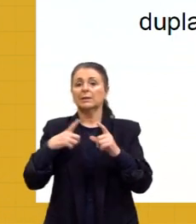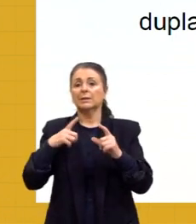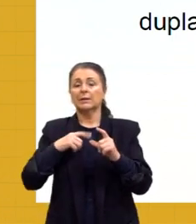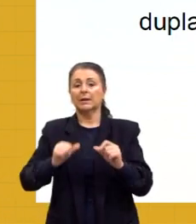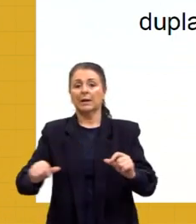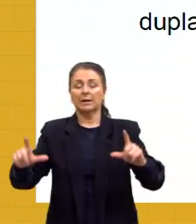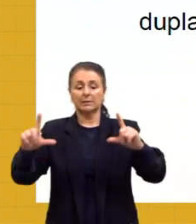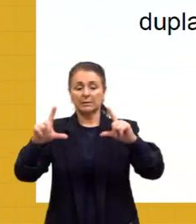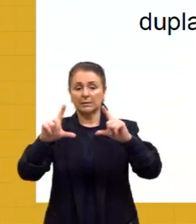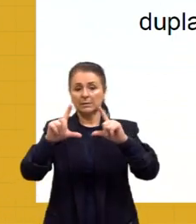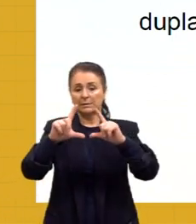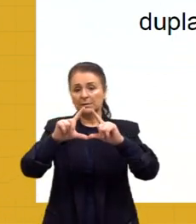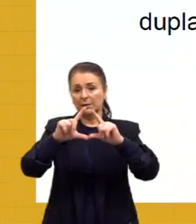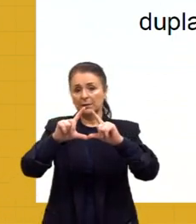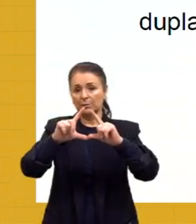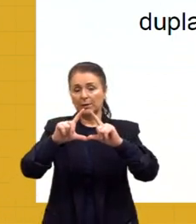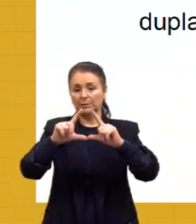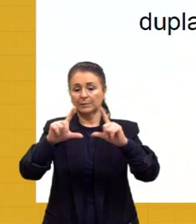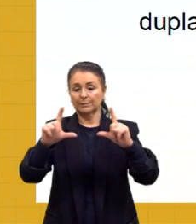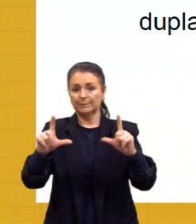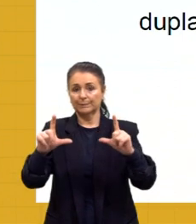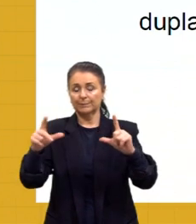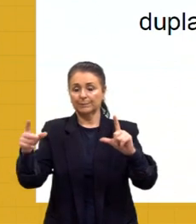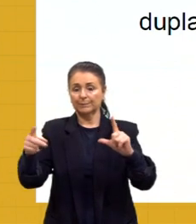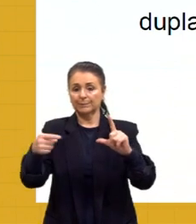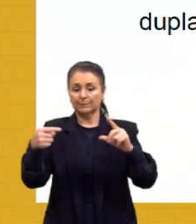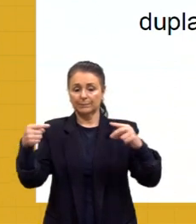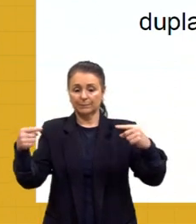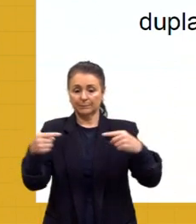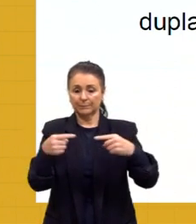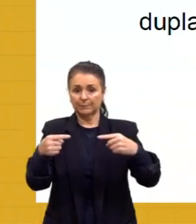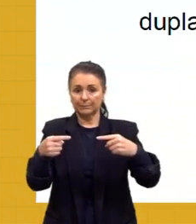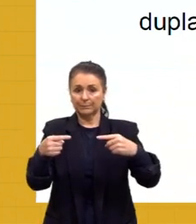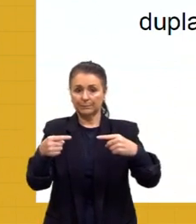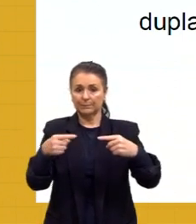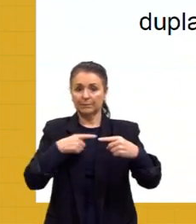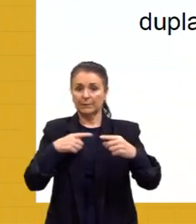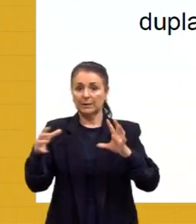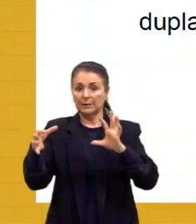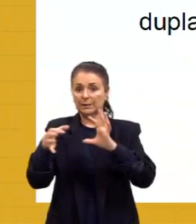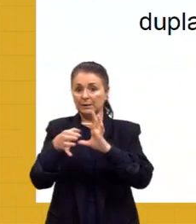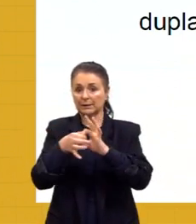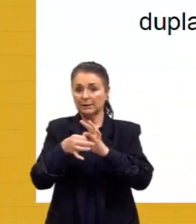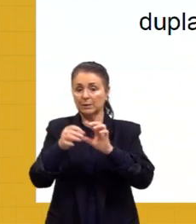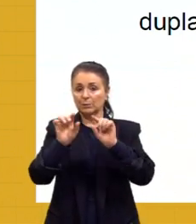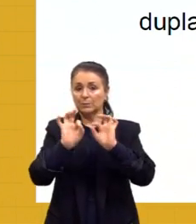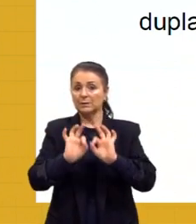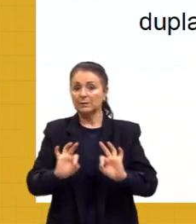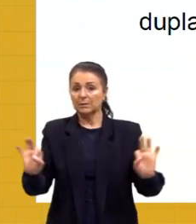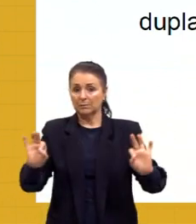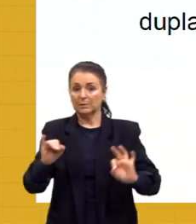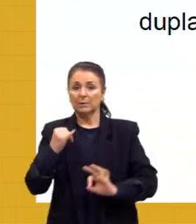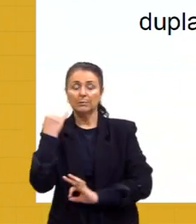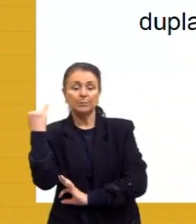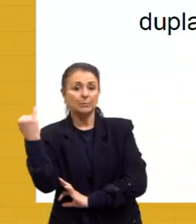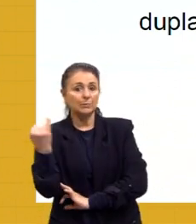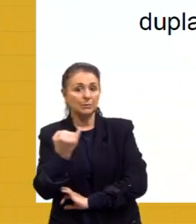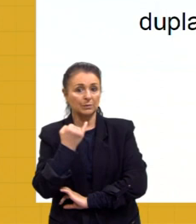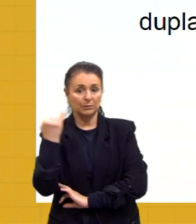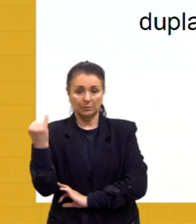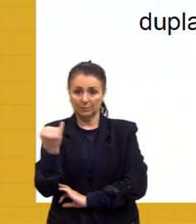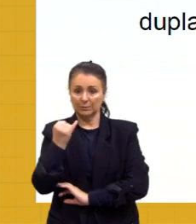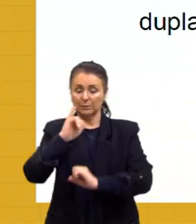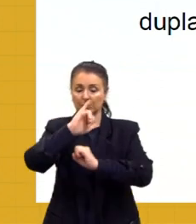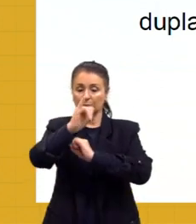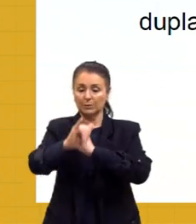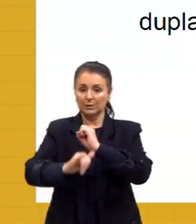classificadas saturadas são aquelas que apresentam somente ligações simples muito importante entre